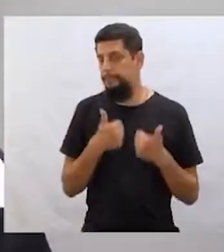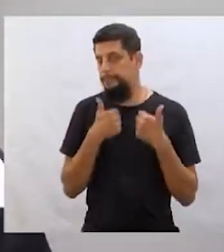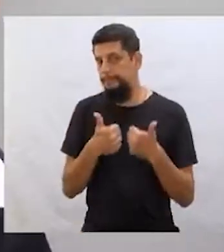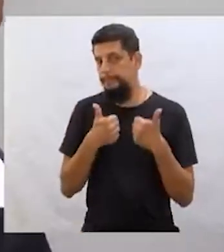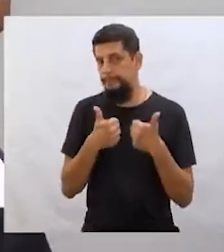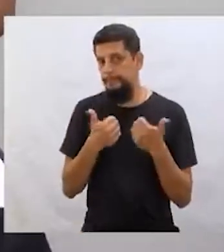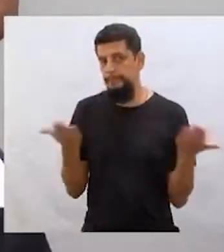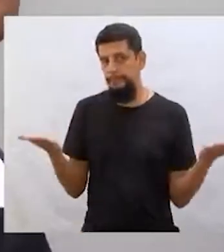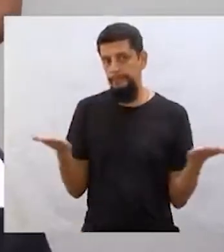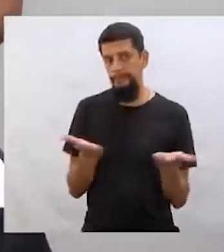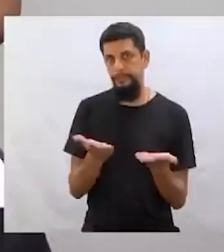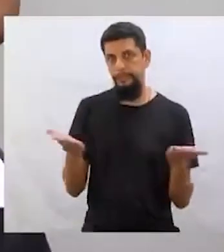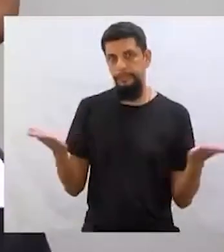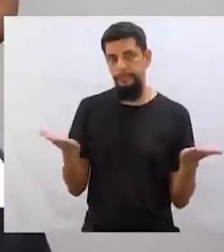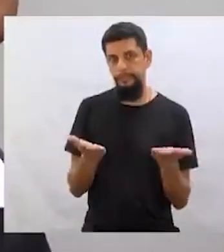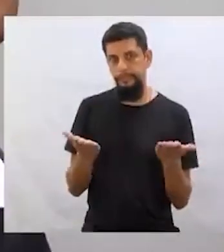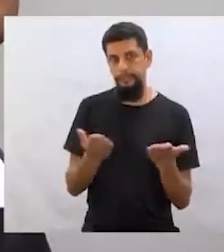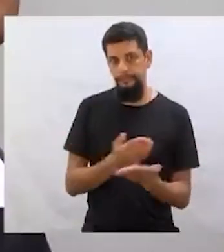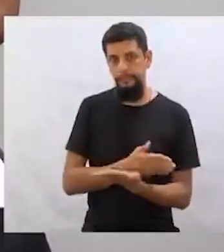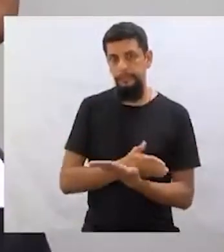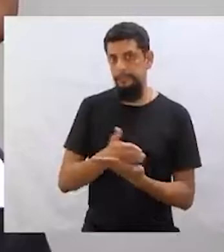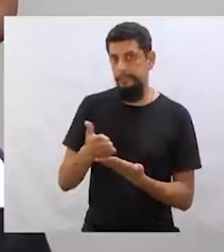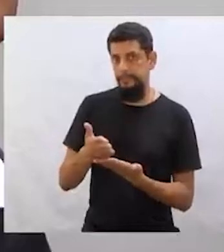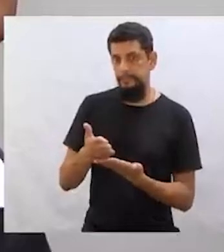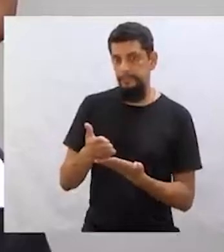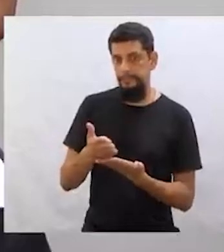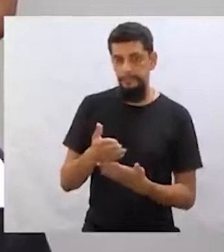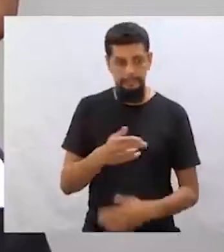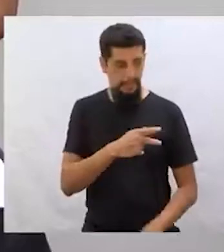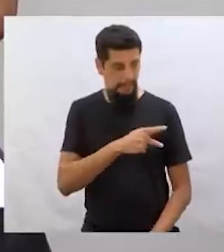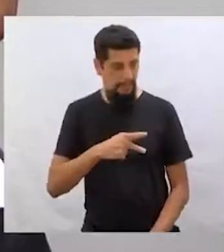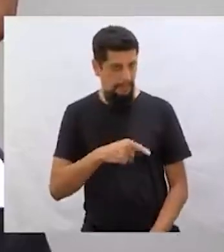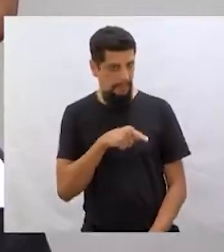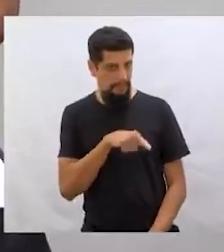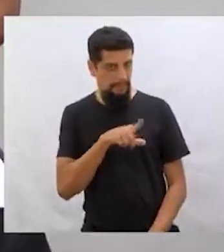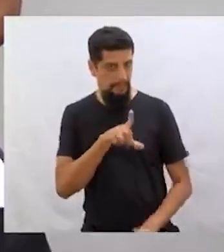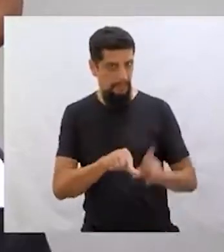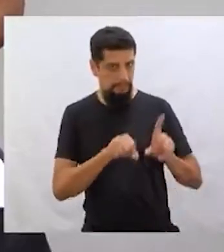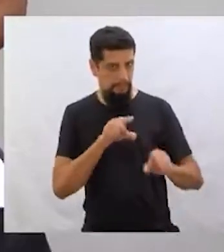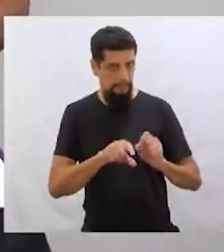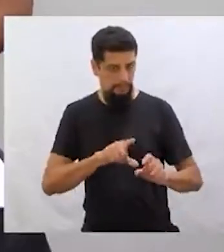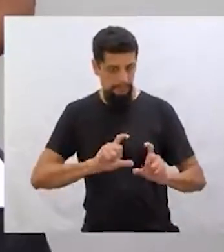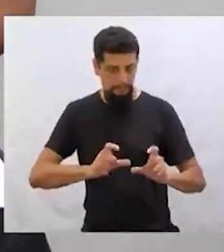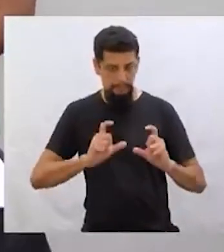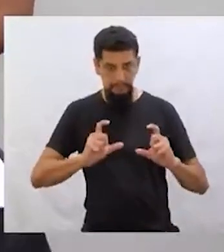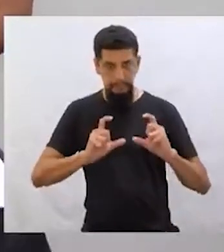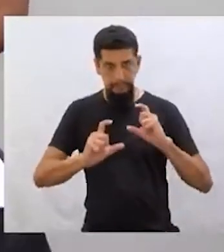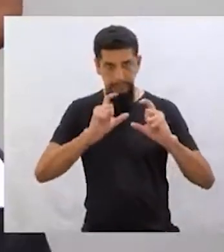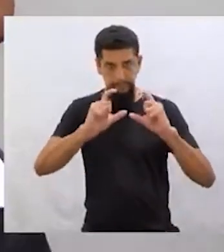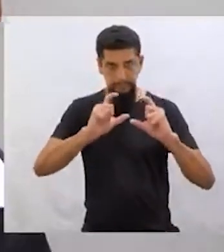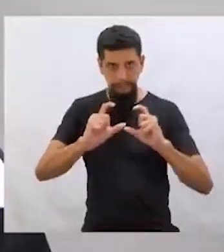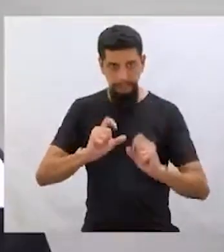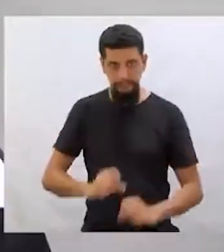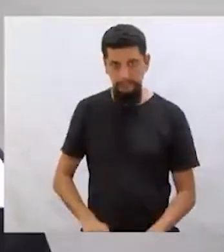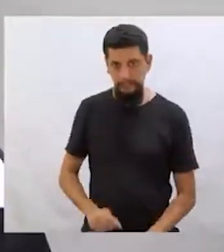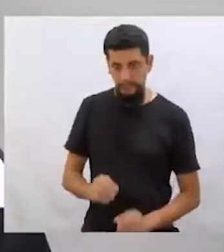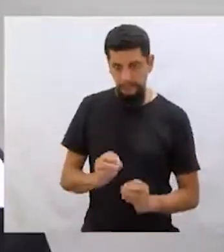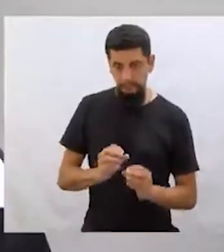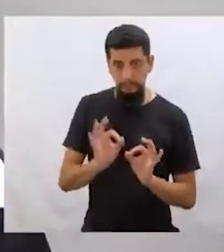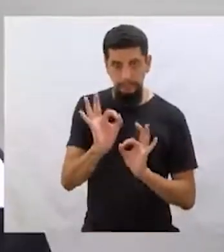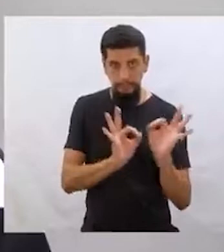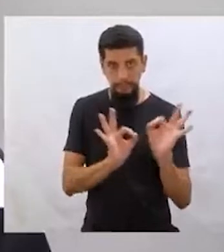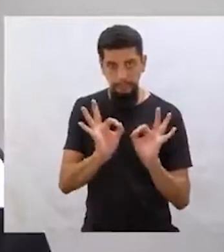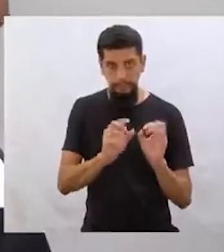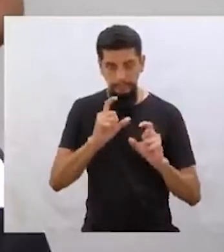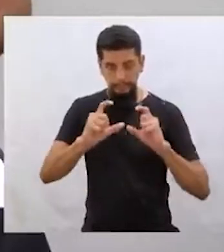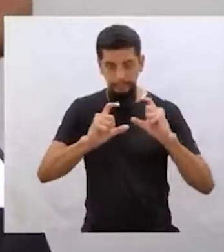Muito bem. E agora, vamos começar. Professora André, escolhe uma ficha numérica. Ah, eu vocês que também vou começar?